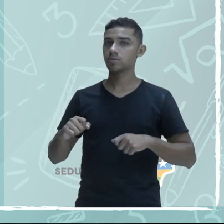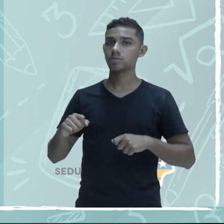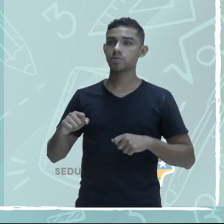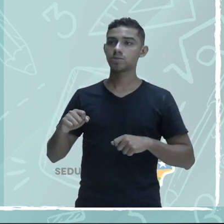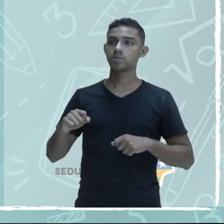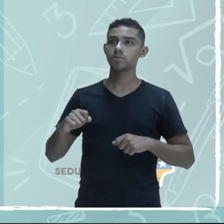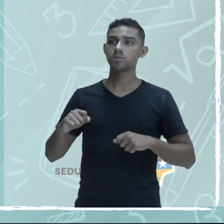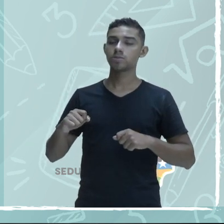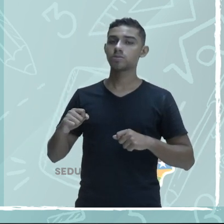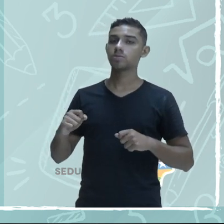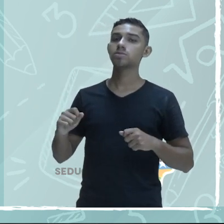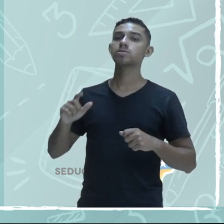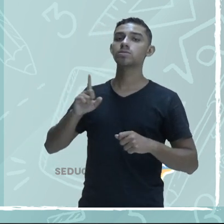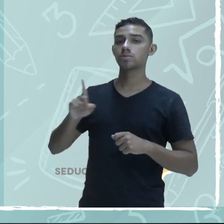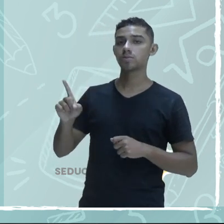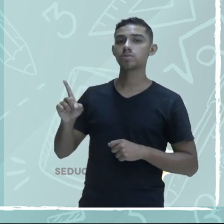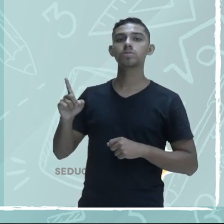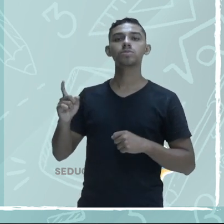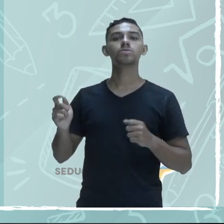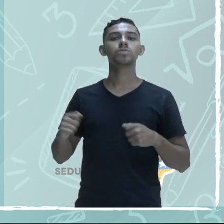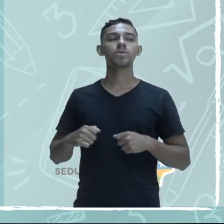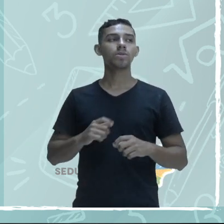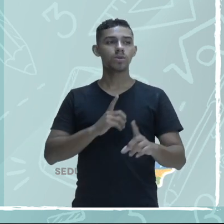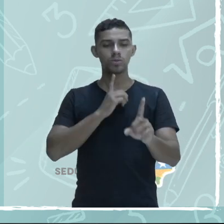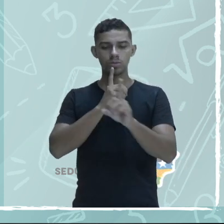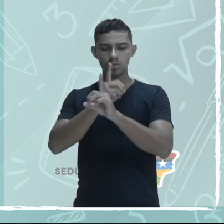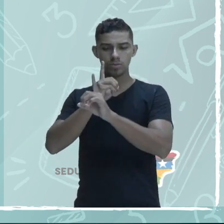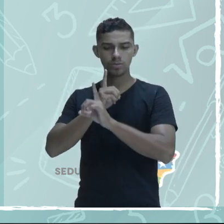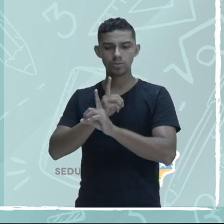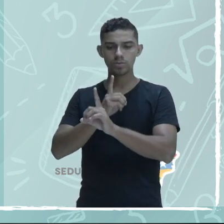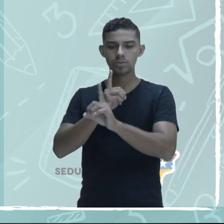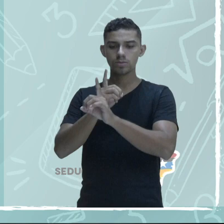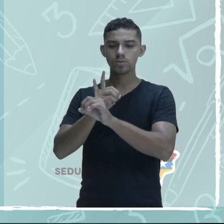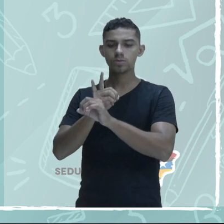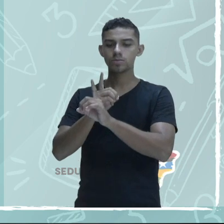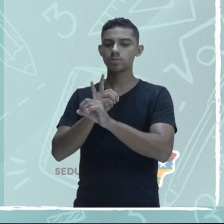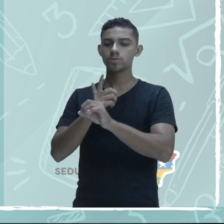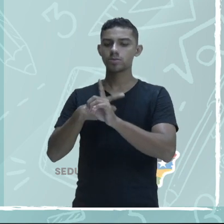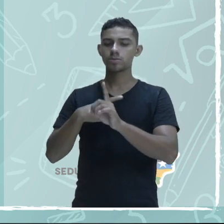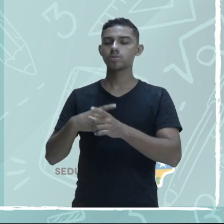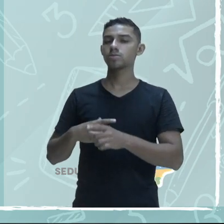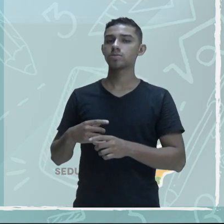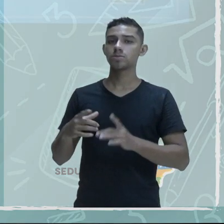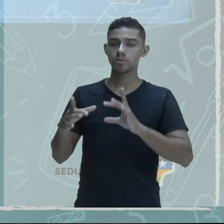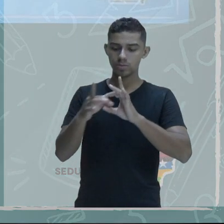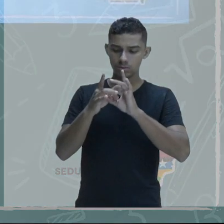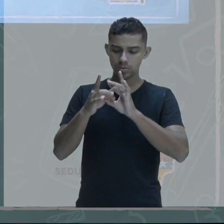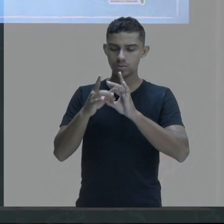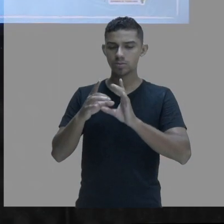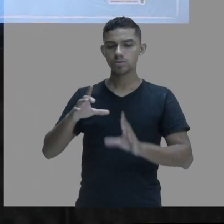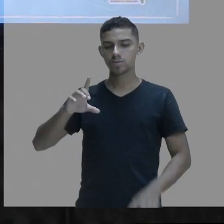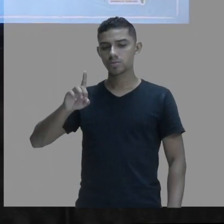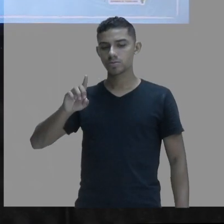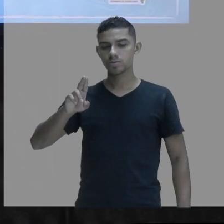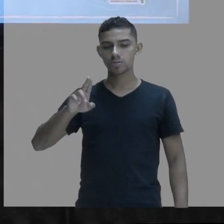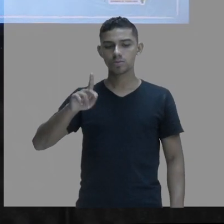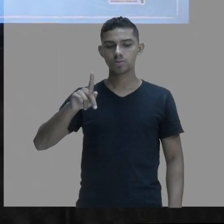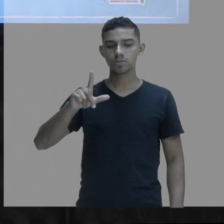alceno. Para quê? Para poder localizar a ligação dupla. Então